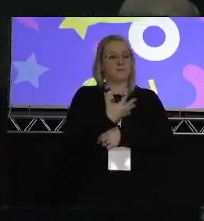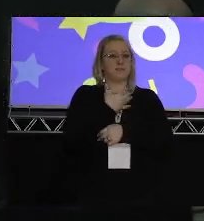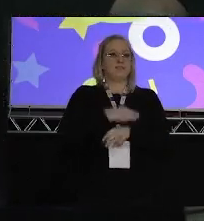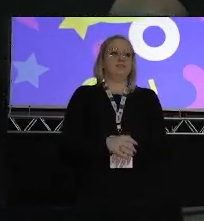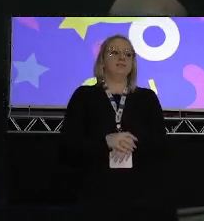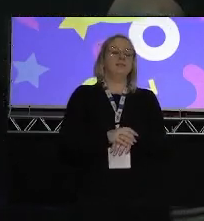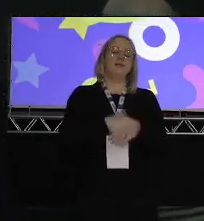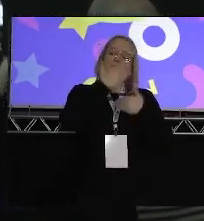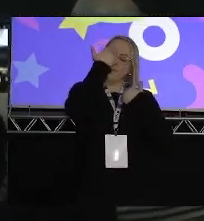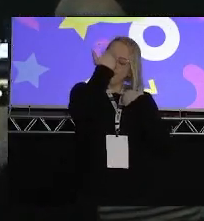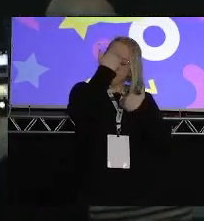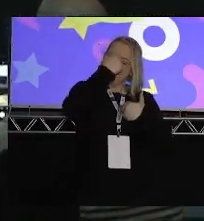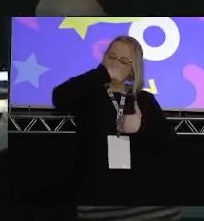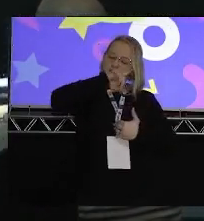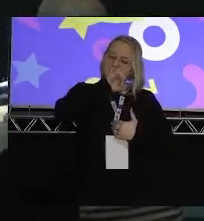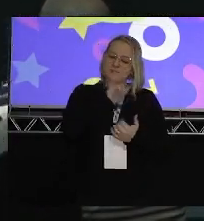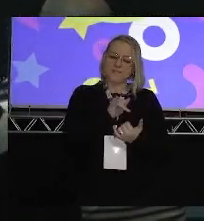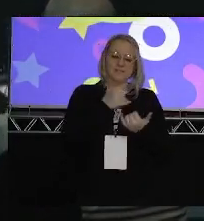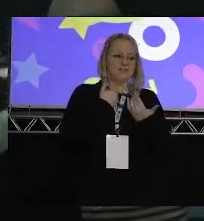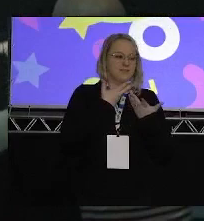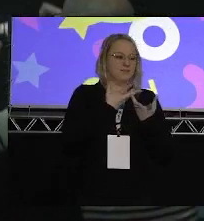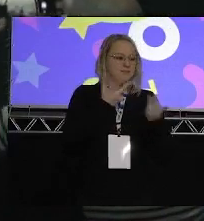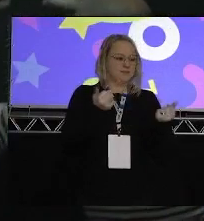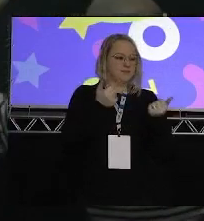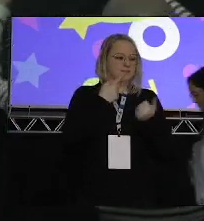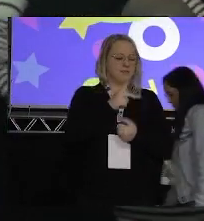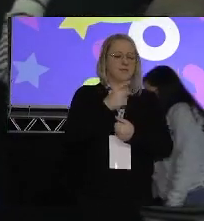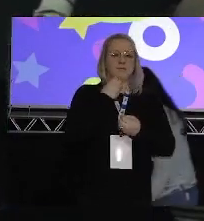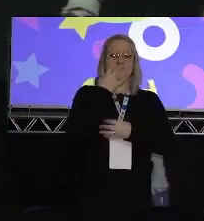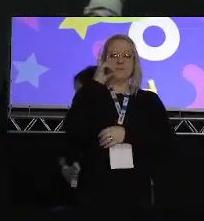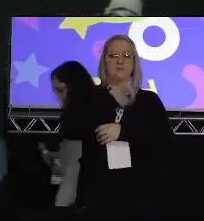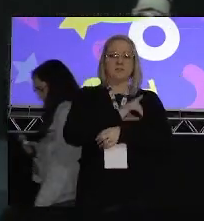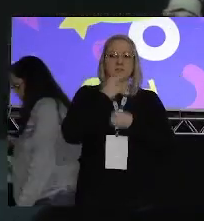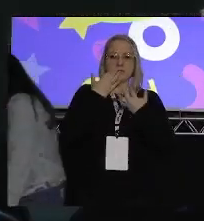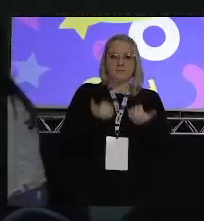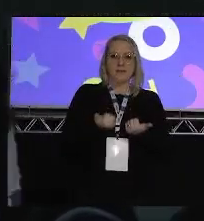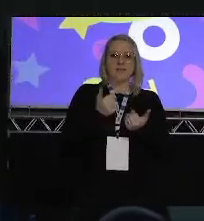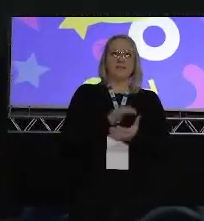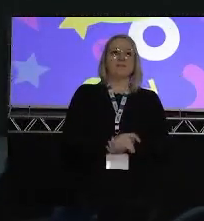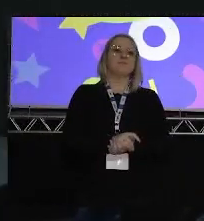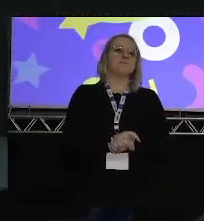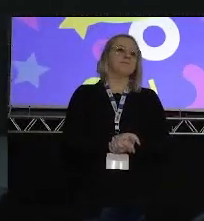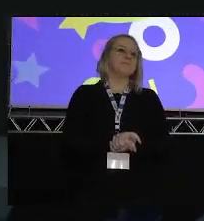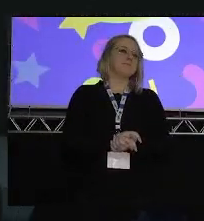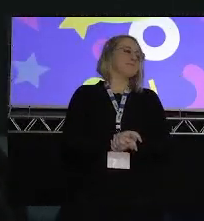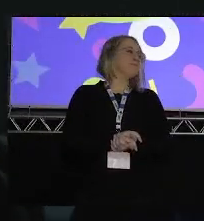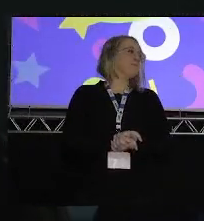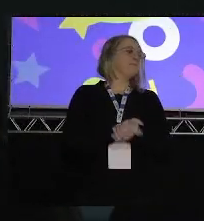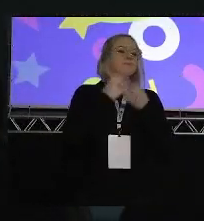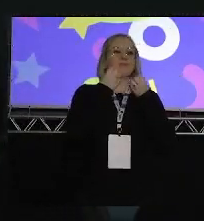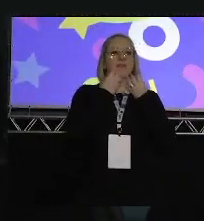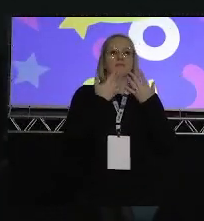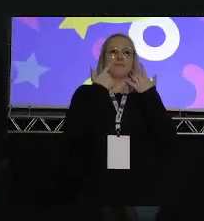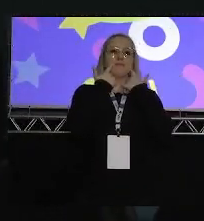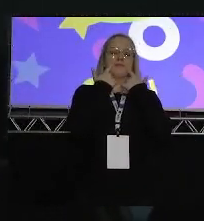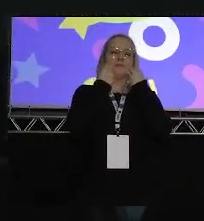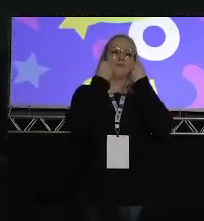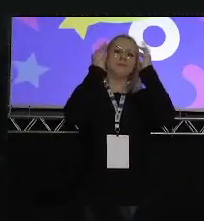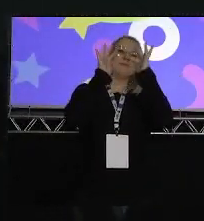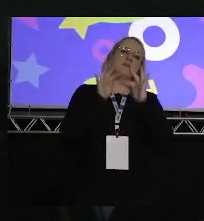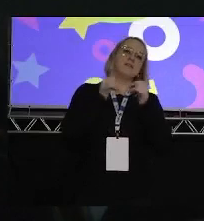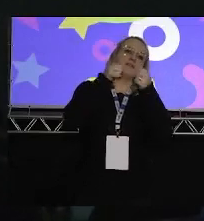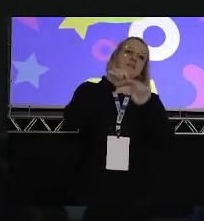Andy, brigadão. O palco é todo seu. Valeu. Bom dia, pessoal. Tudo bem? Muito bom, gente. Muito feliz de estar